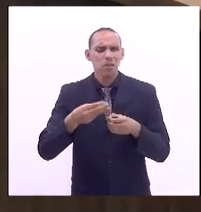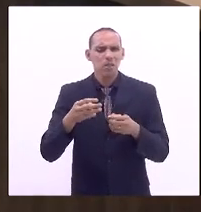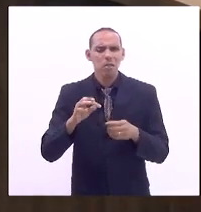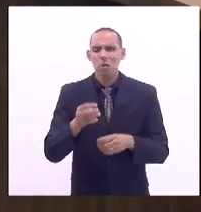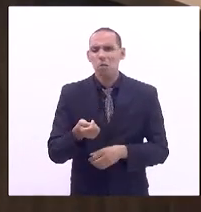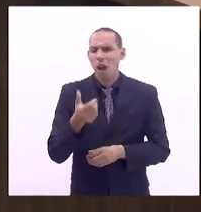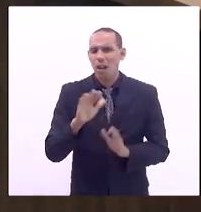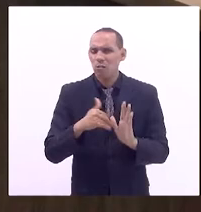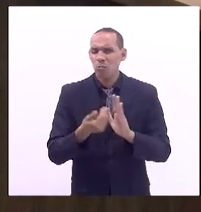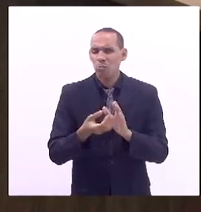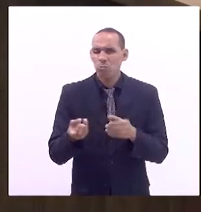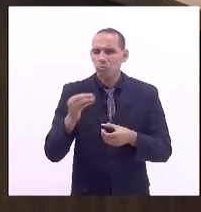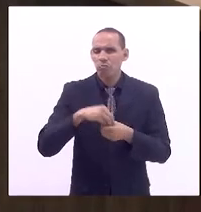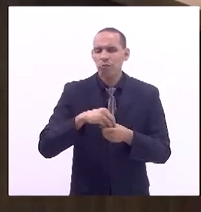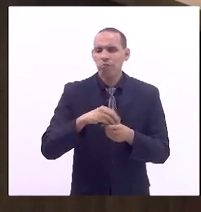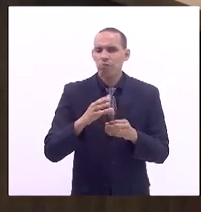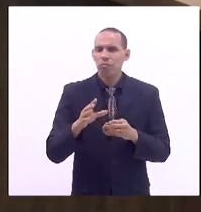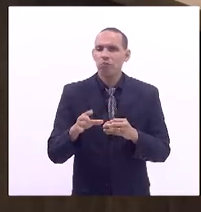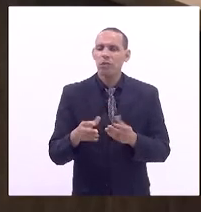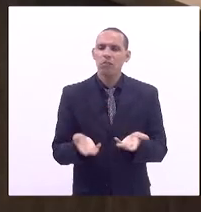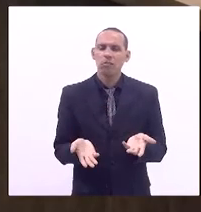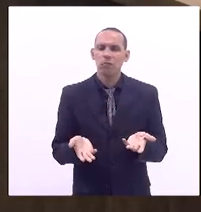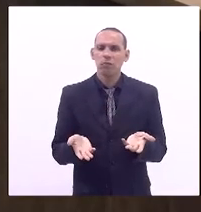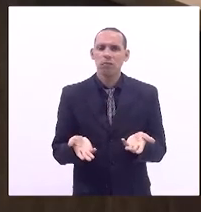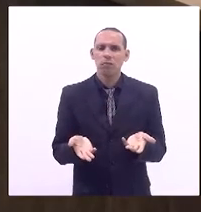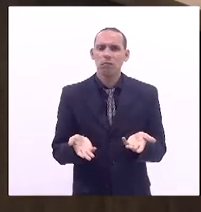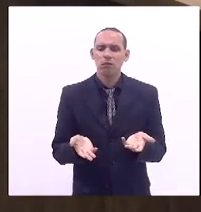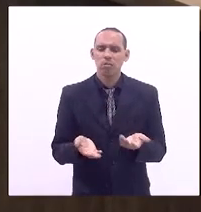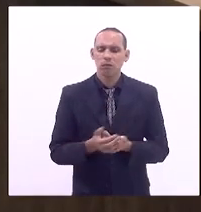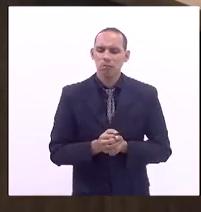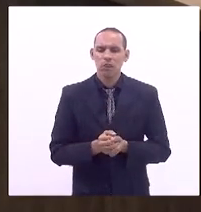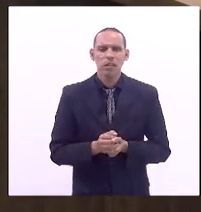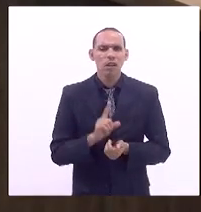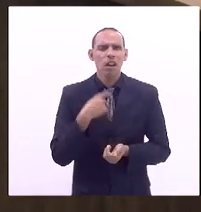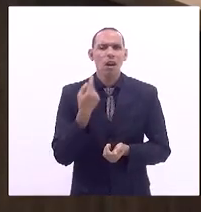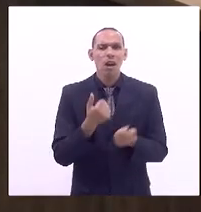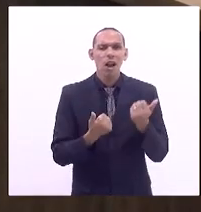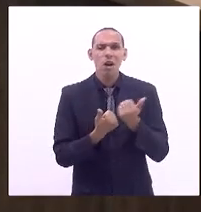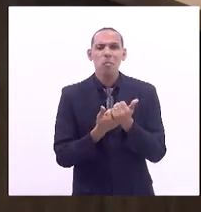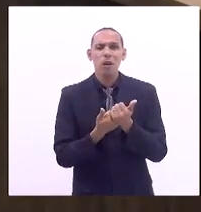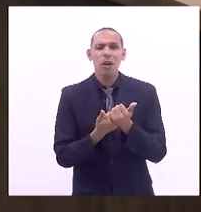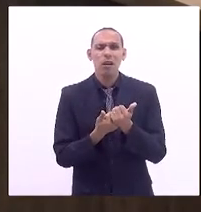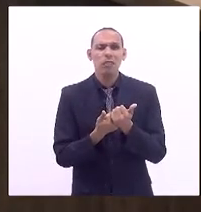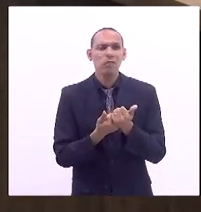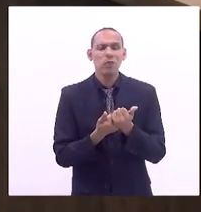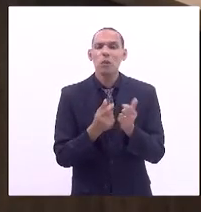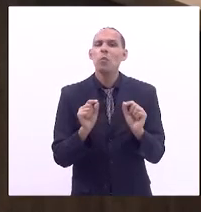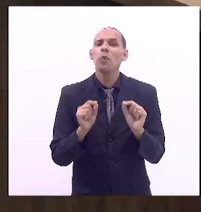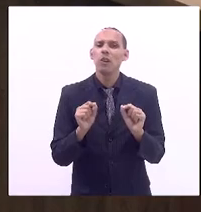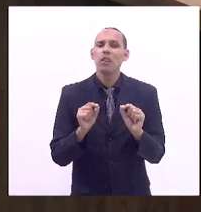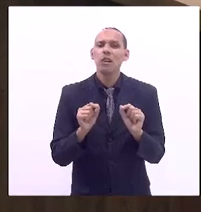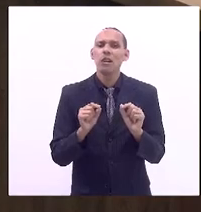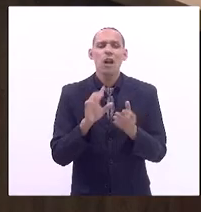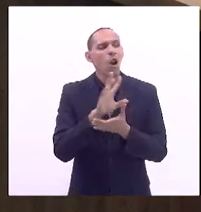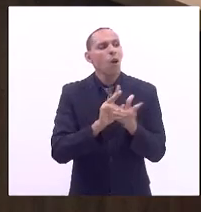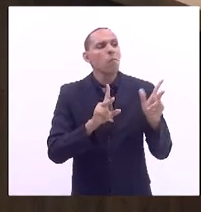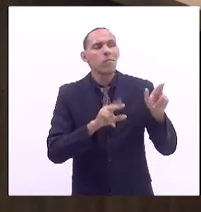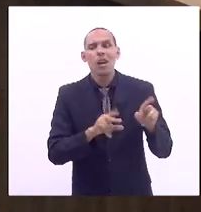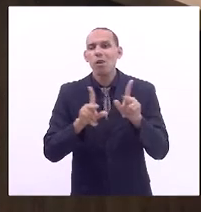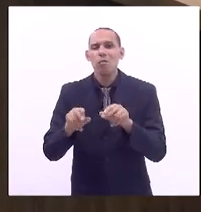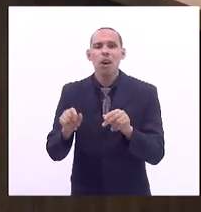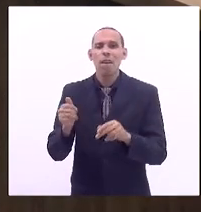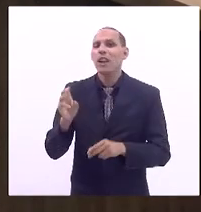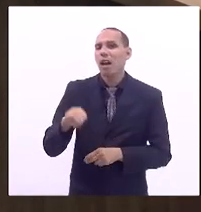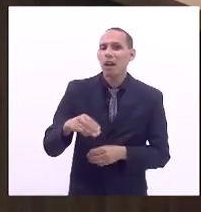inclusos e nós vamos apoiar em que cola e qual é a